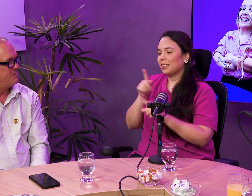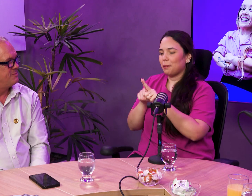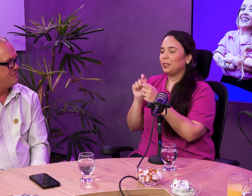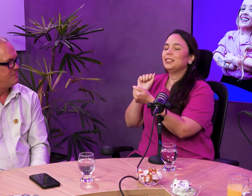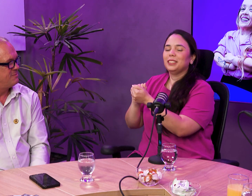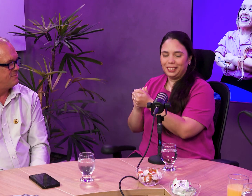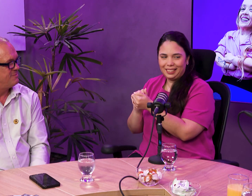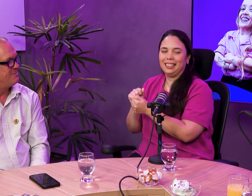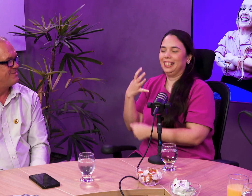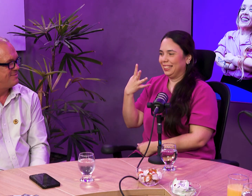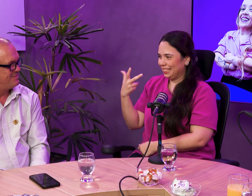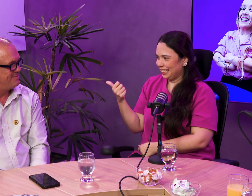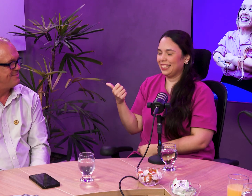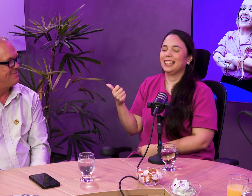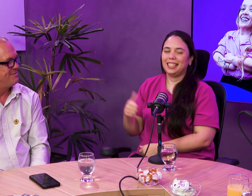do Celso, né, amiga?